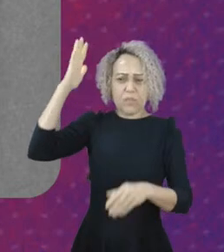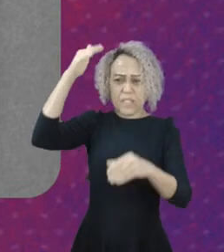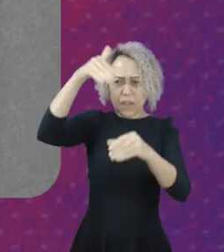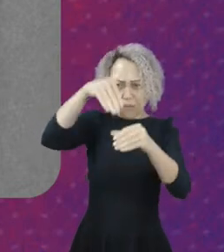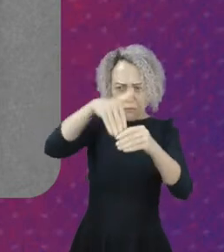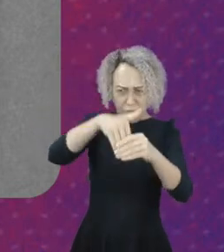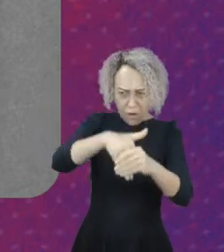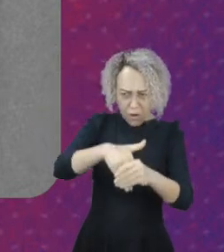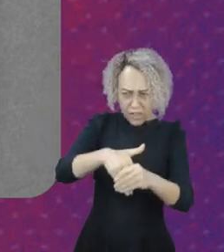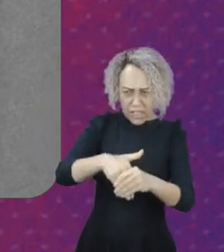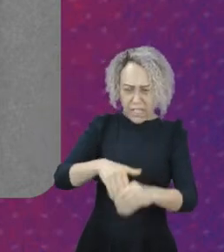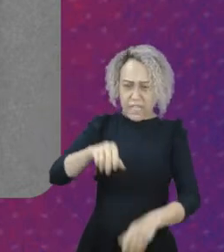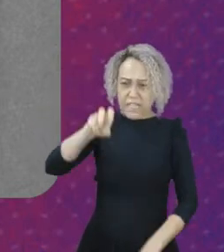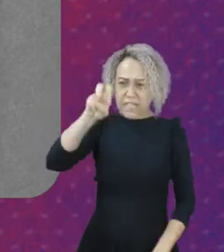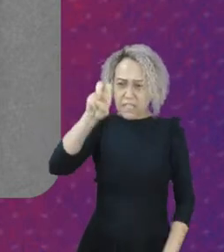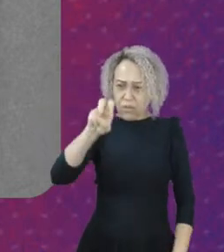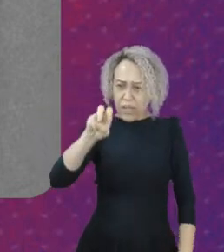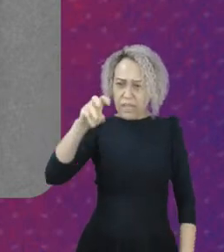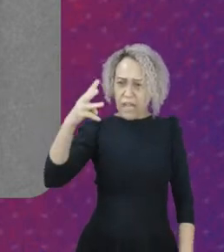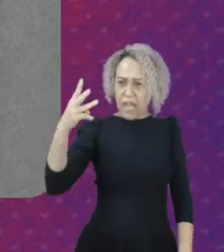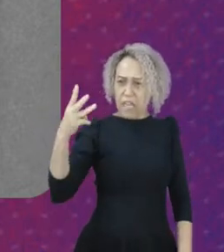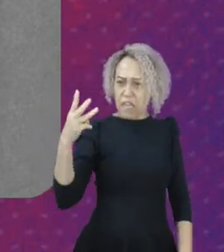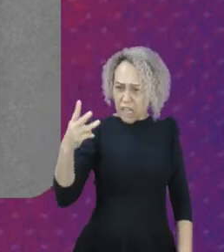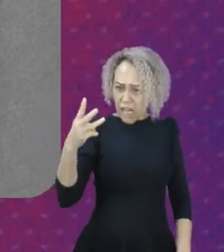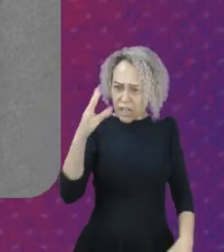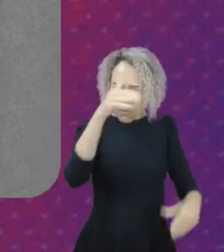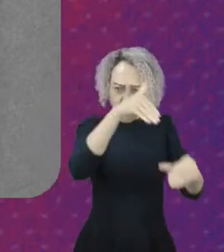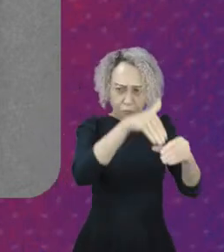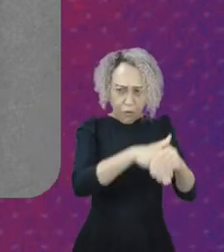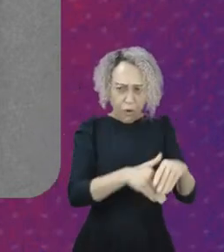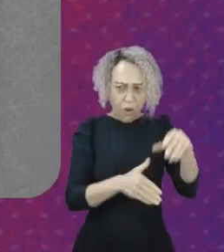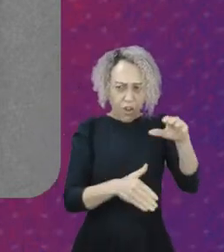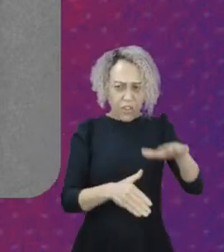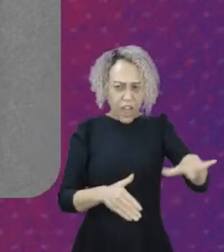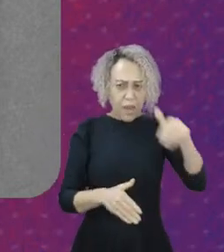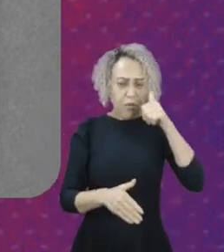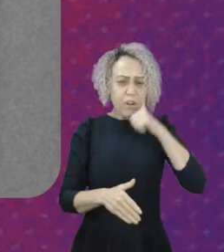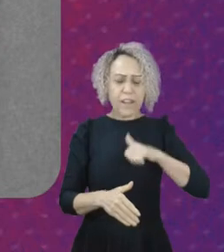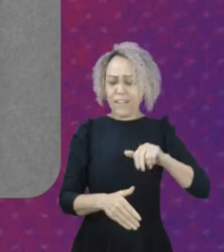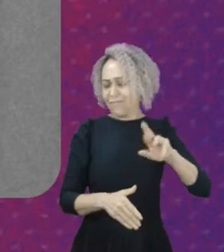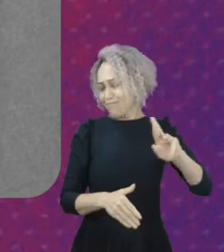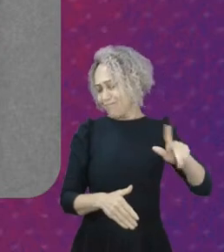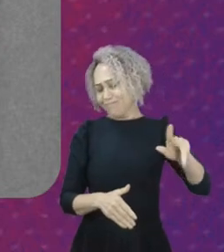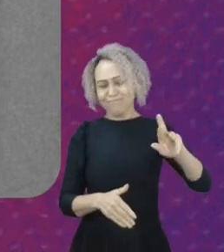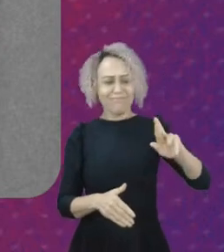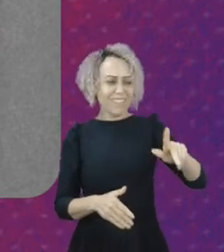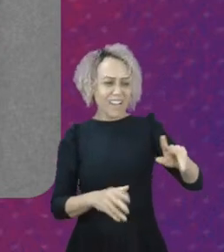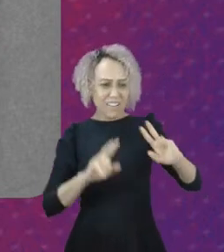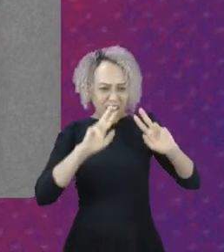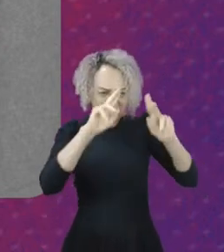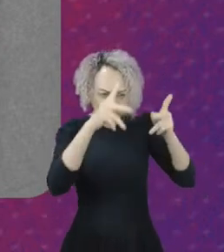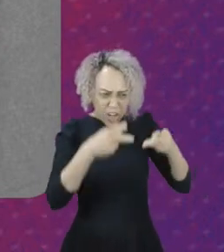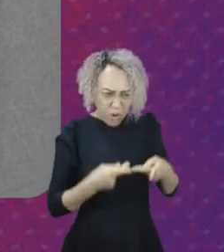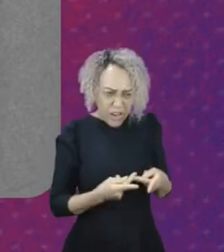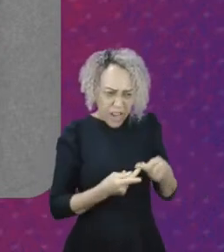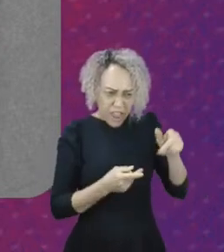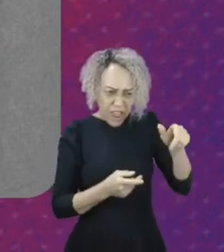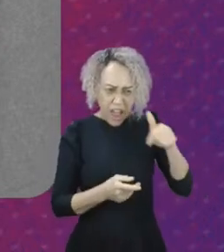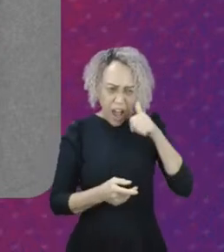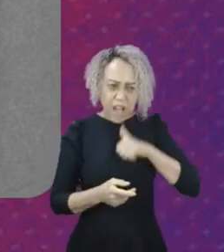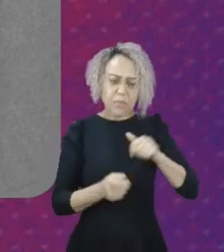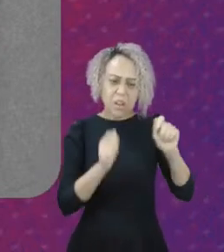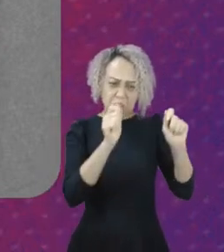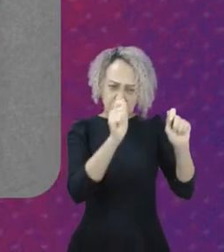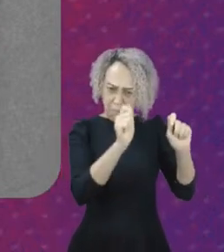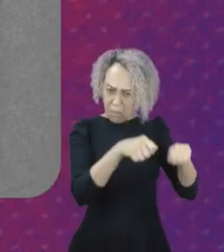em mulheres. A gente não elege tantas mulheres, né? A gente não reconhece as mulheres como alguém que pode estar no